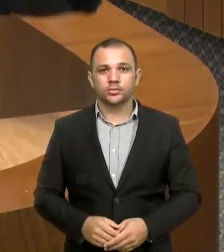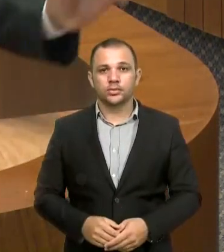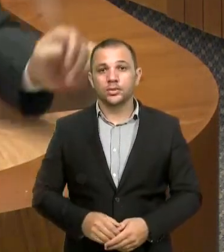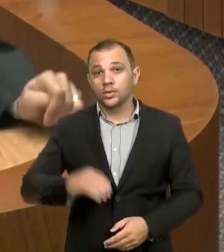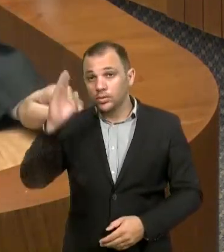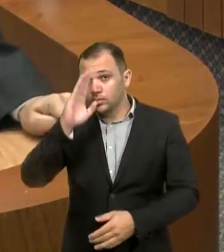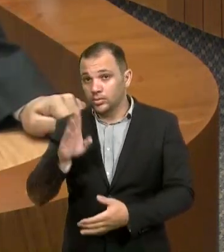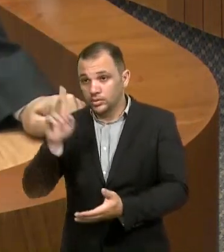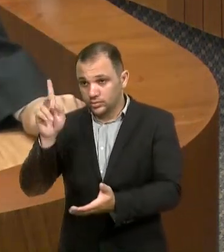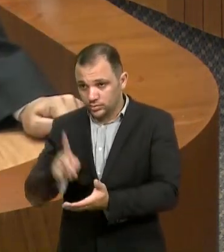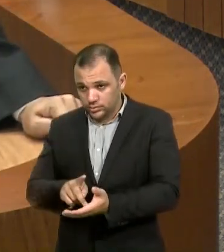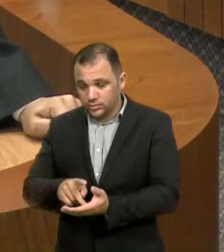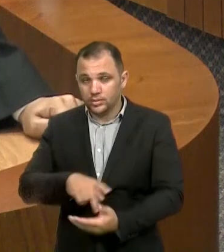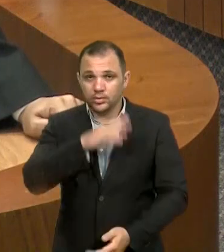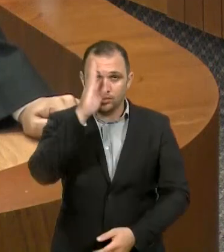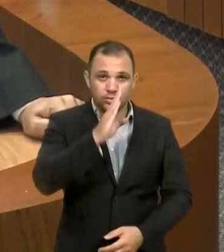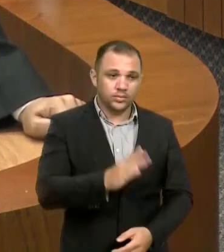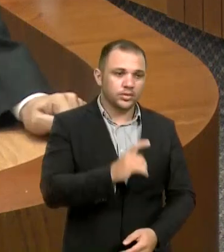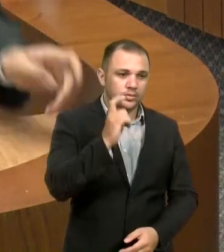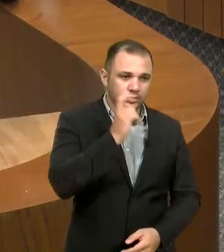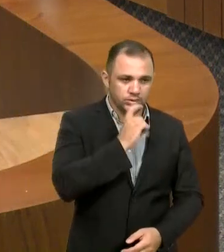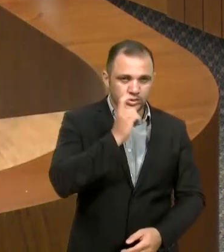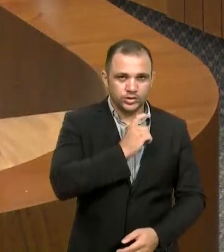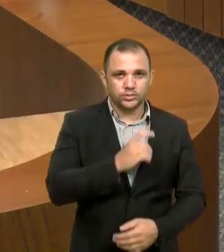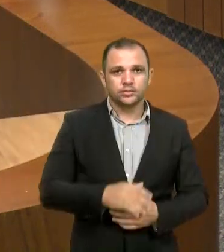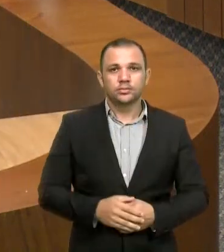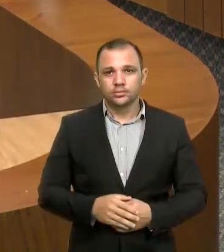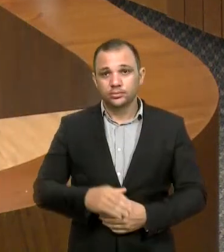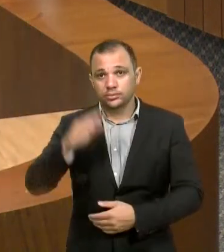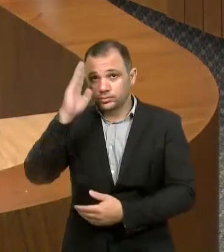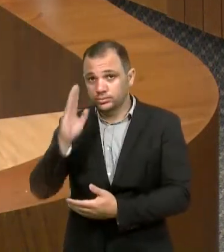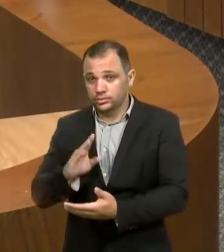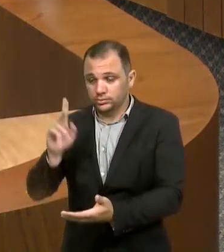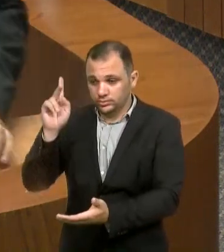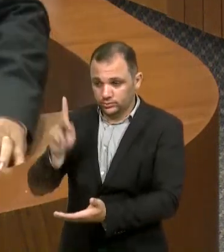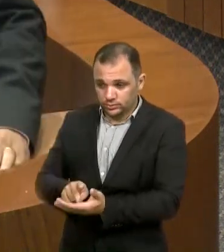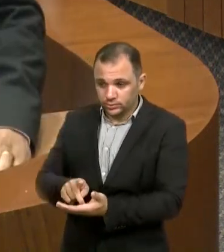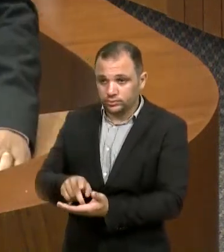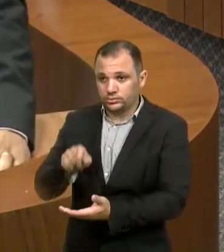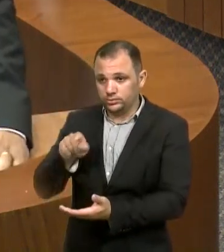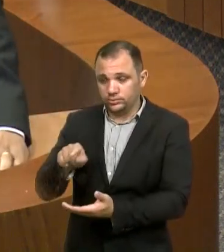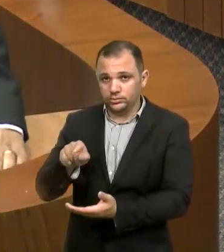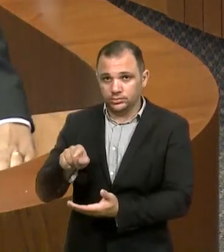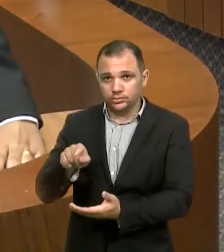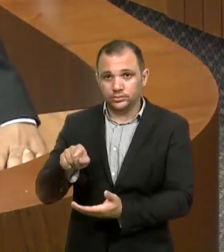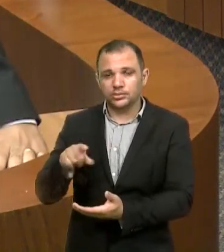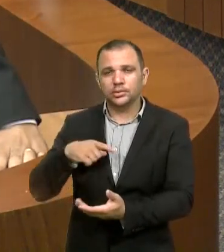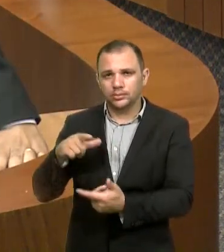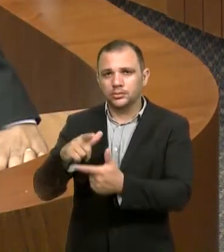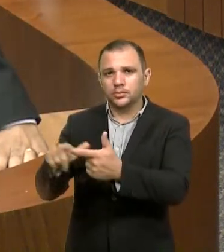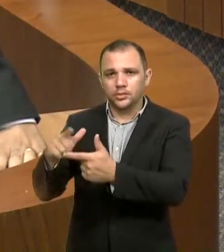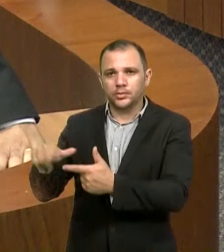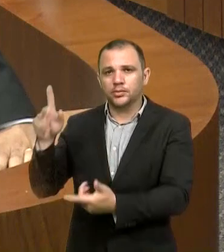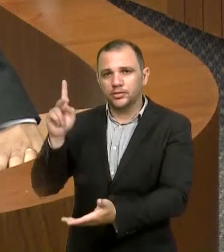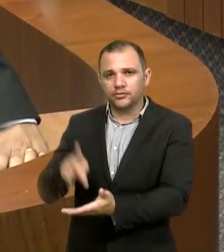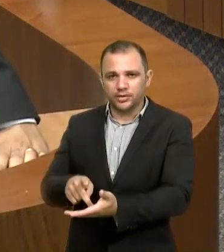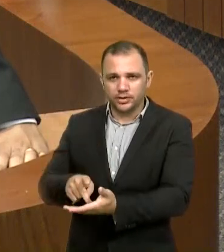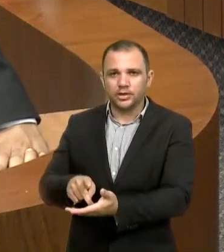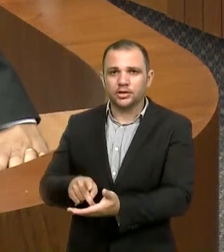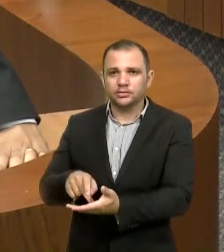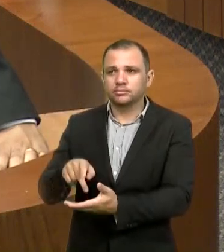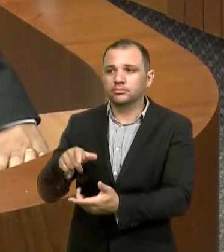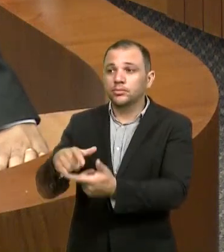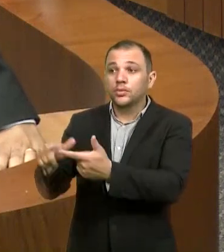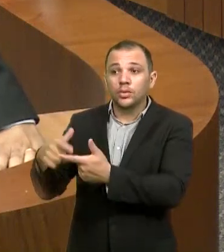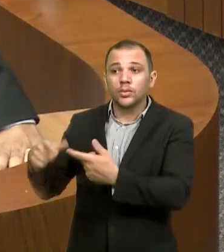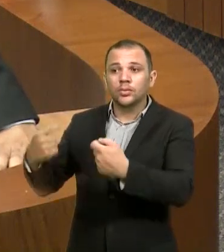verdade e um Brasil de mentira. Um Brasil real, pautado por problemas reais, que necessitam de